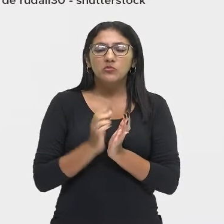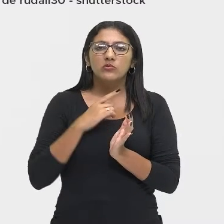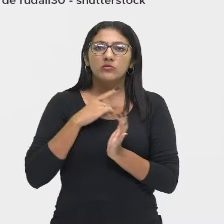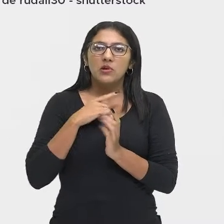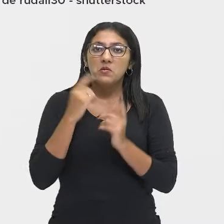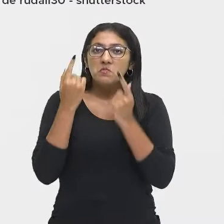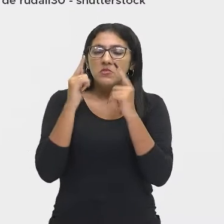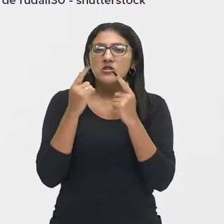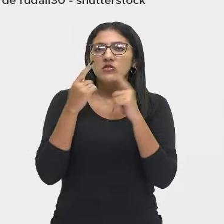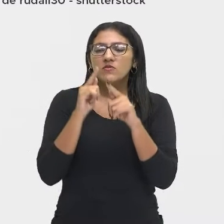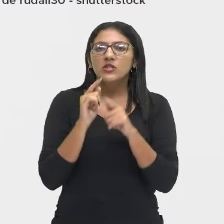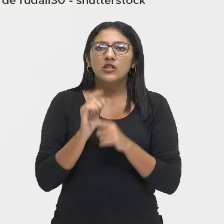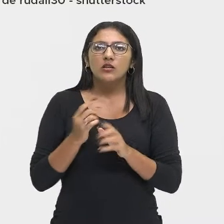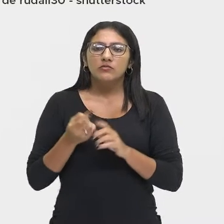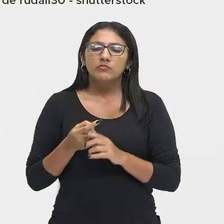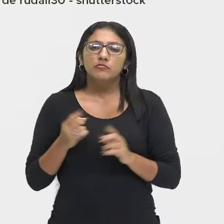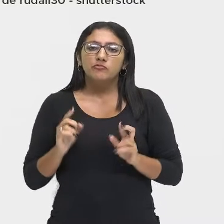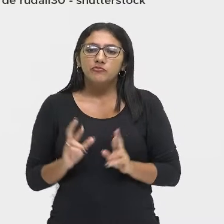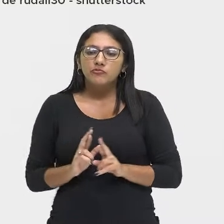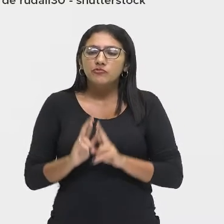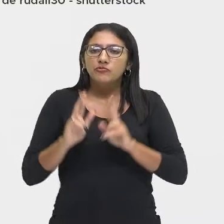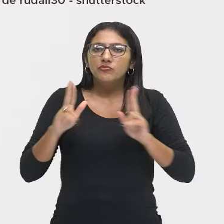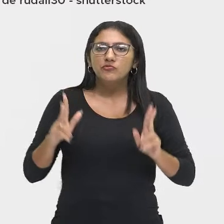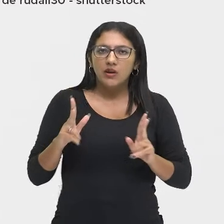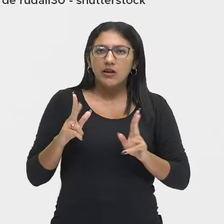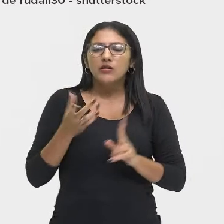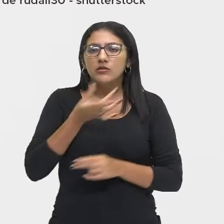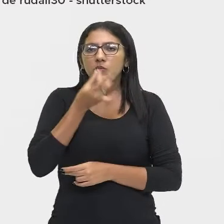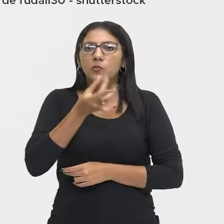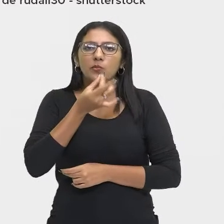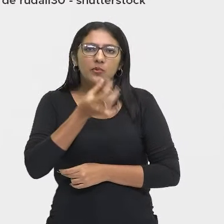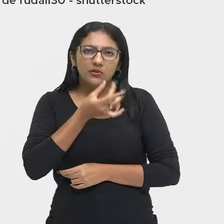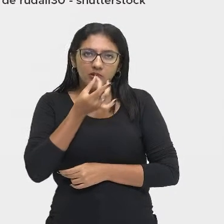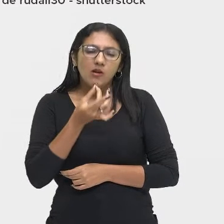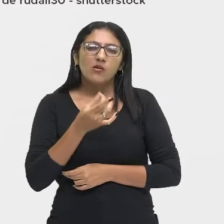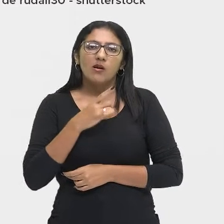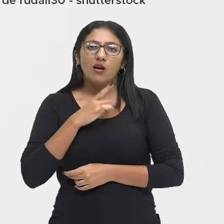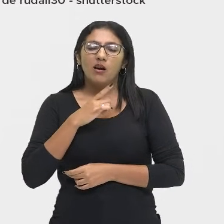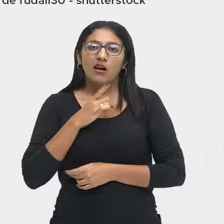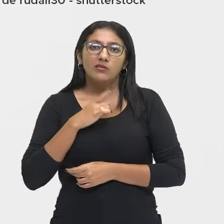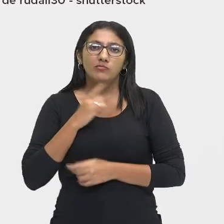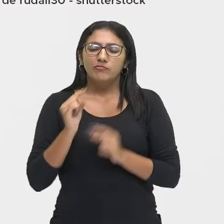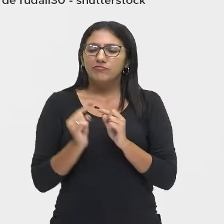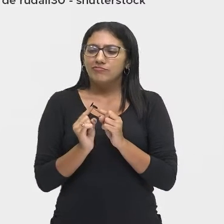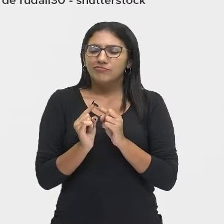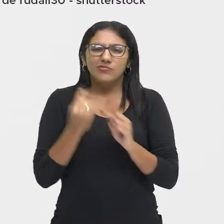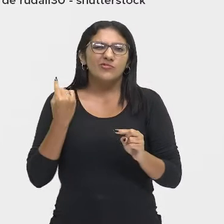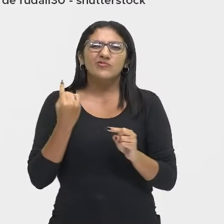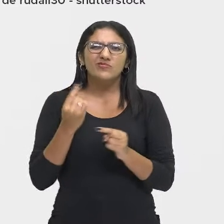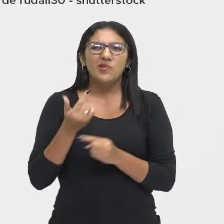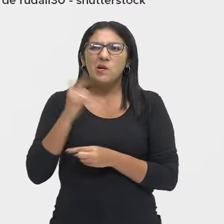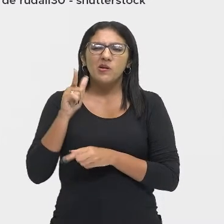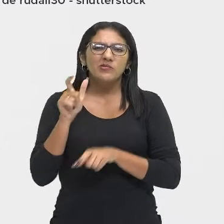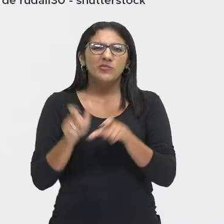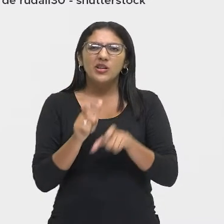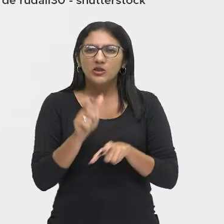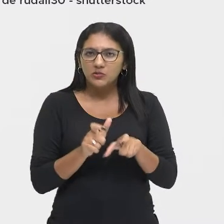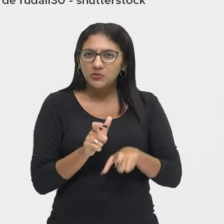manifestar de maneira contrária a essa atitude e a conclamar para que outros façam o